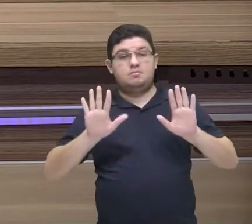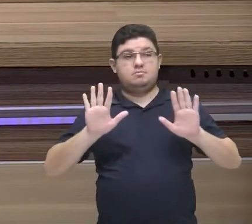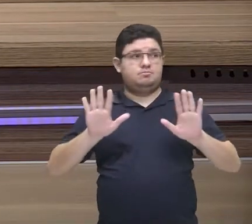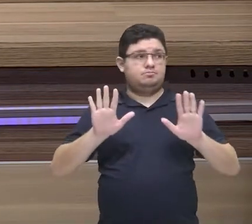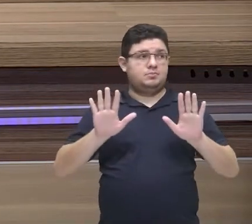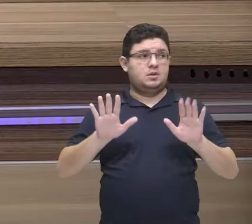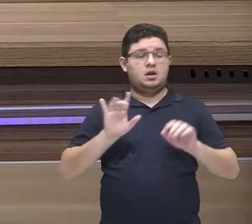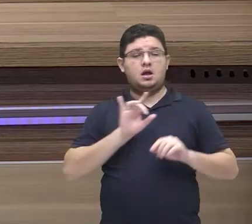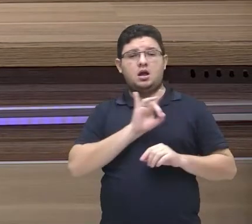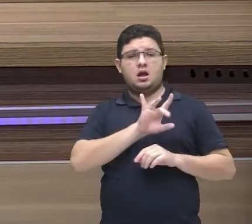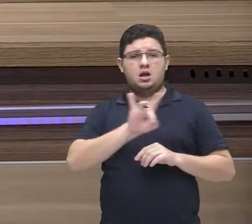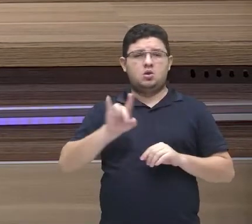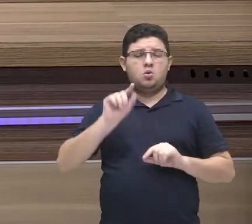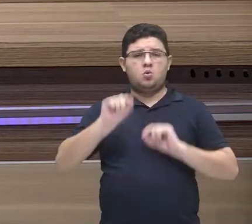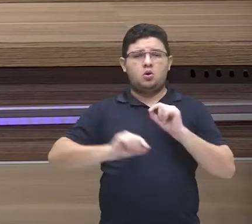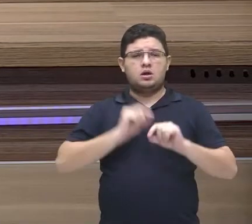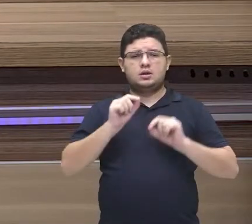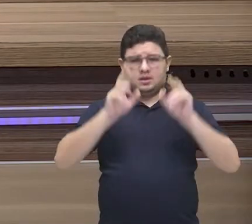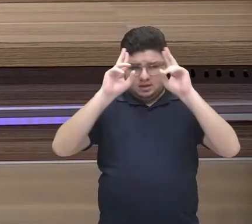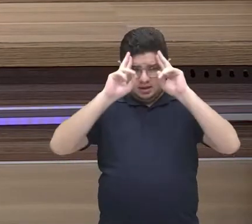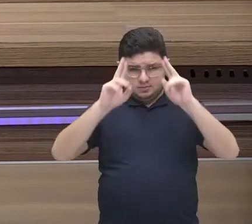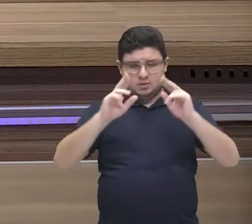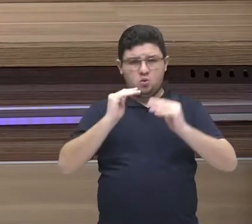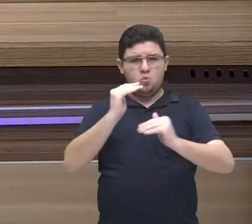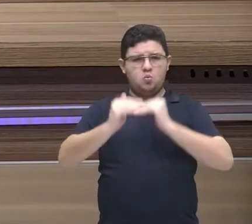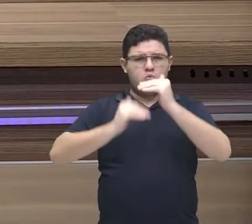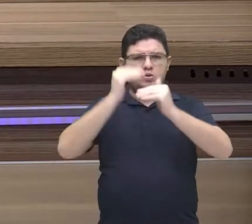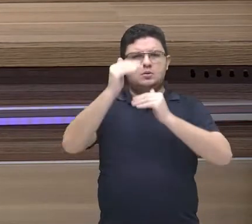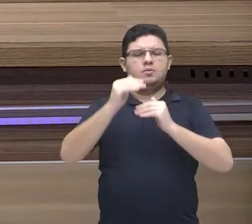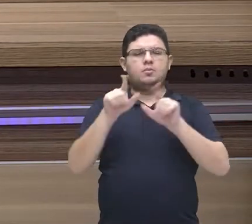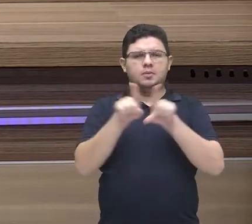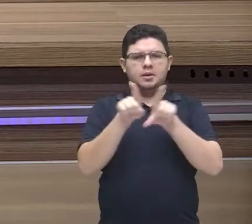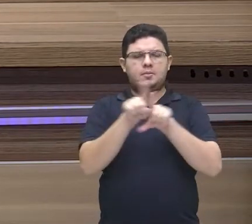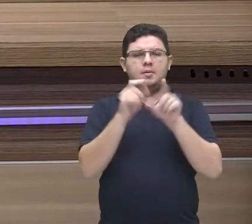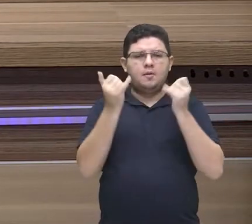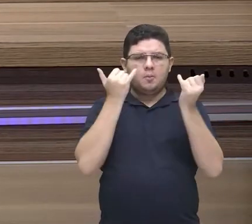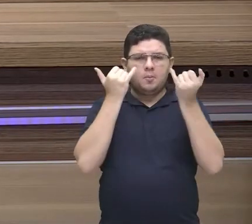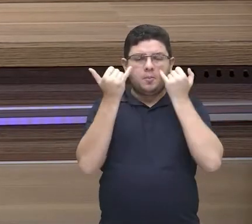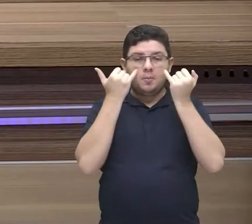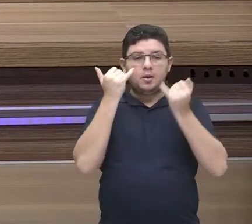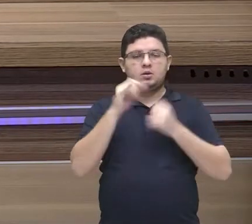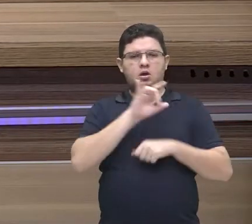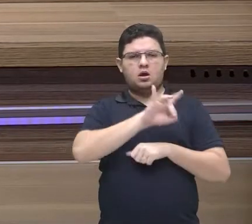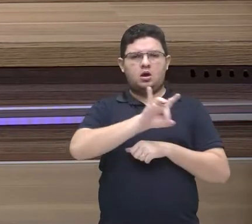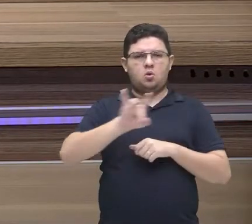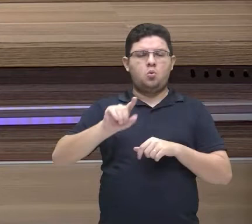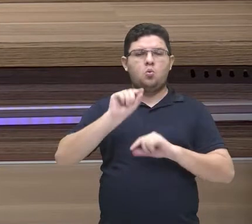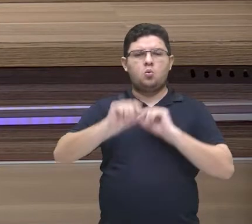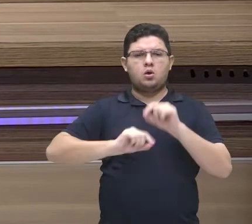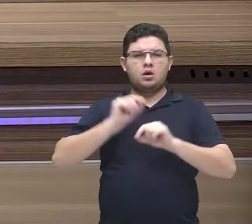respeita o desenvolvimento, respeita a informação que vem através da reprodução.